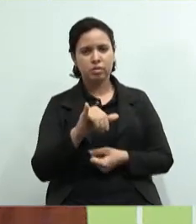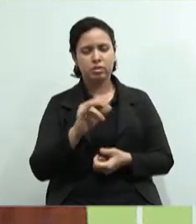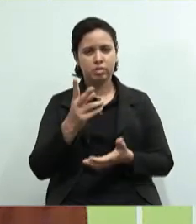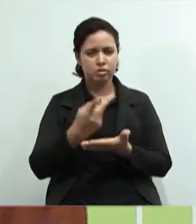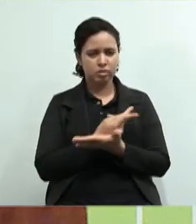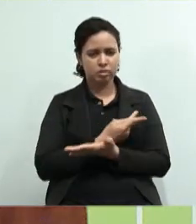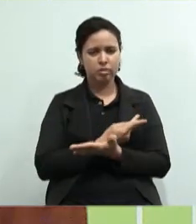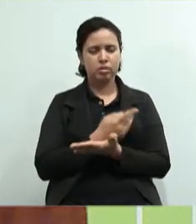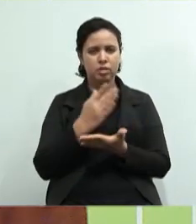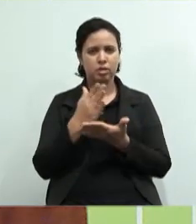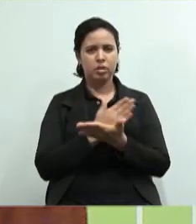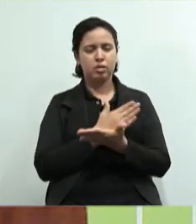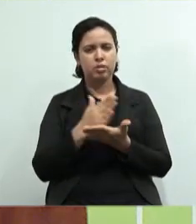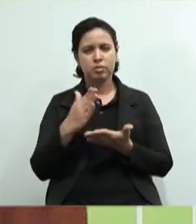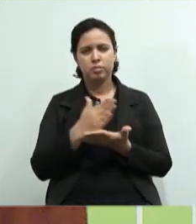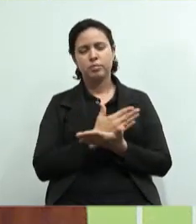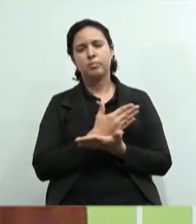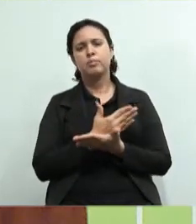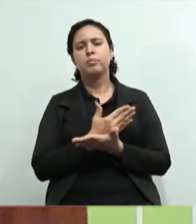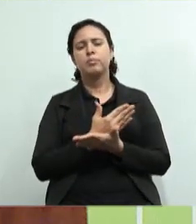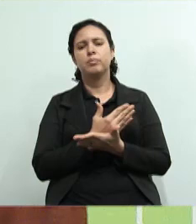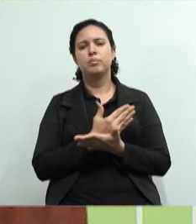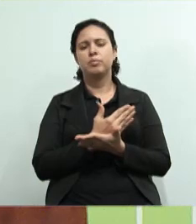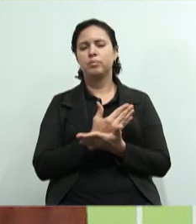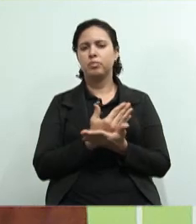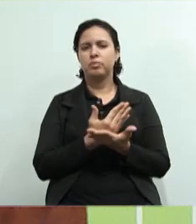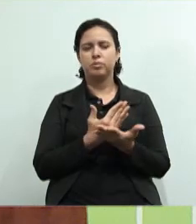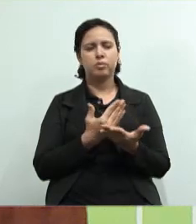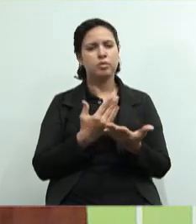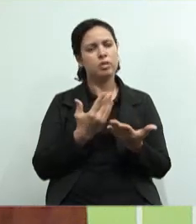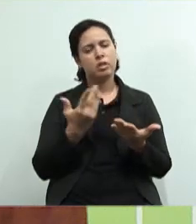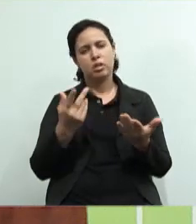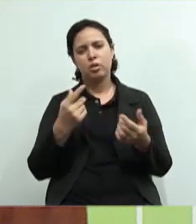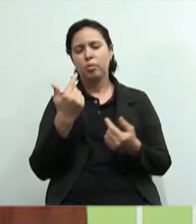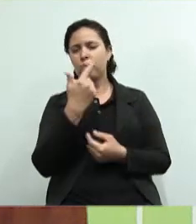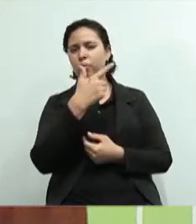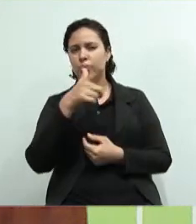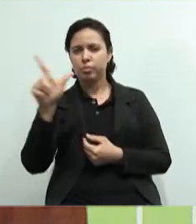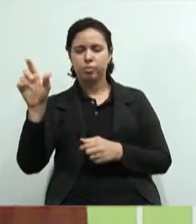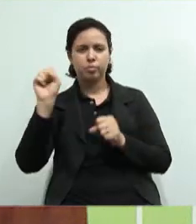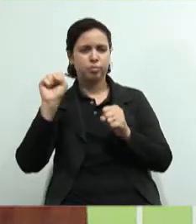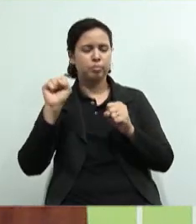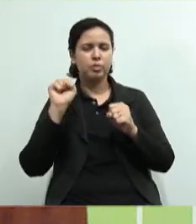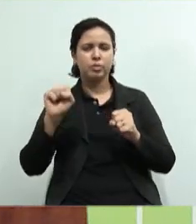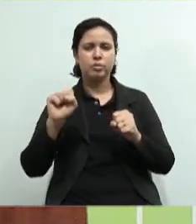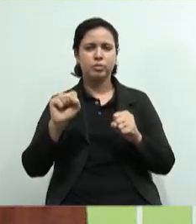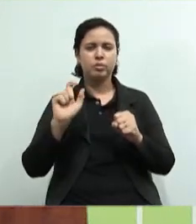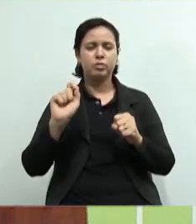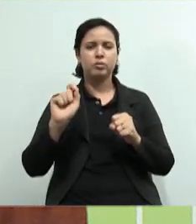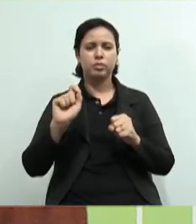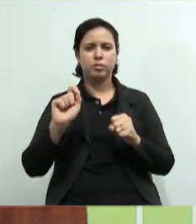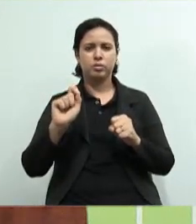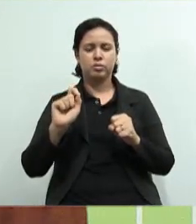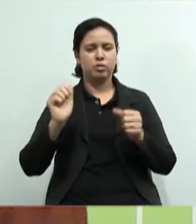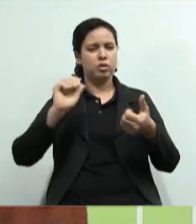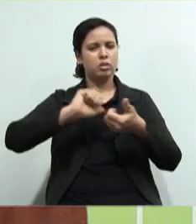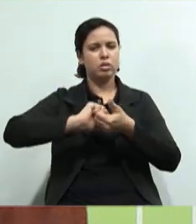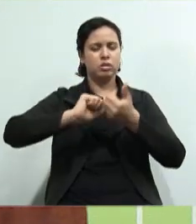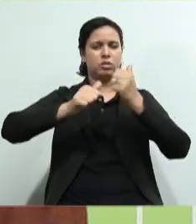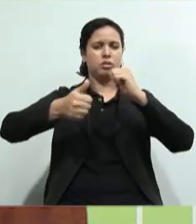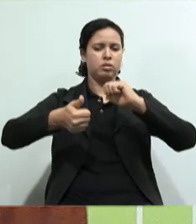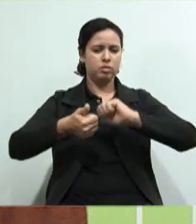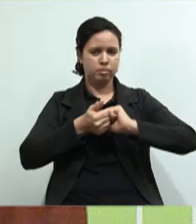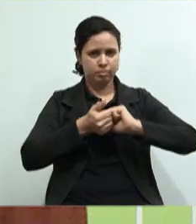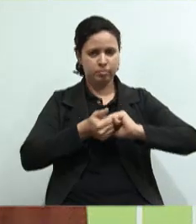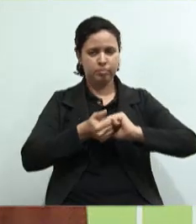acontecer alguma situação e fugir do plano, a gente tem que tomar medidas